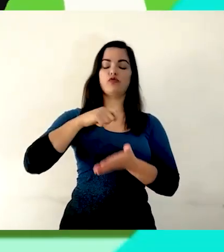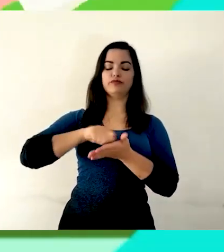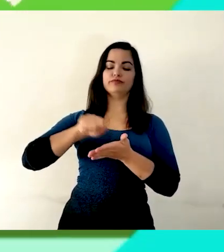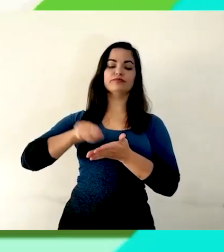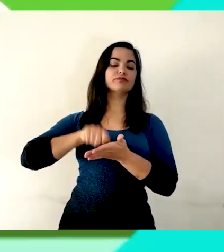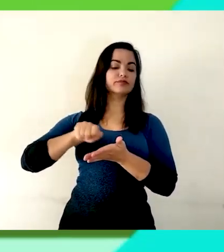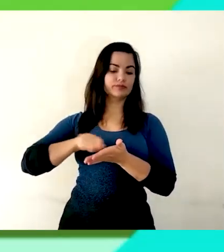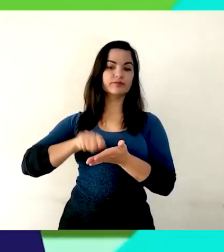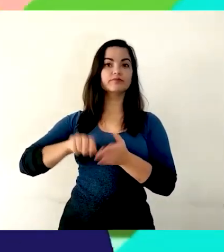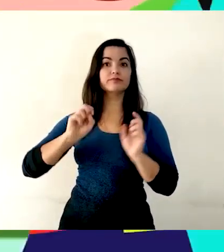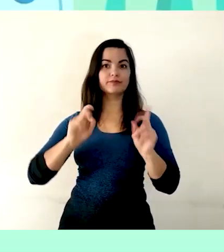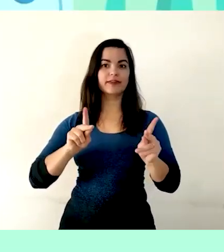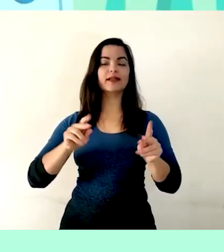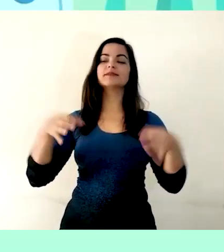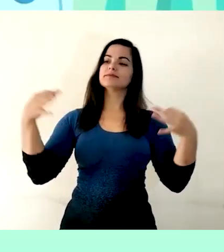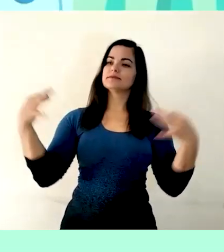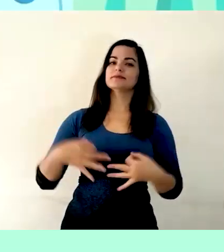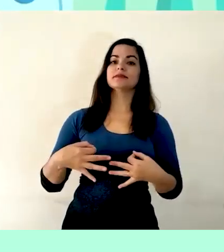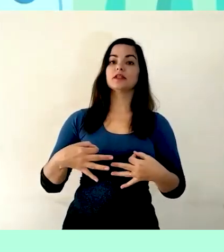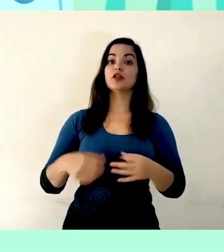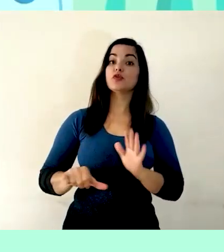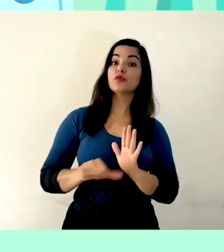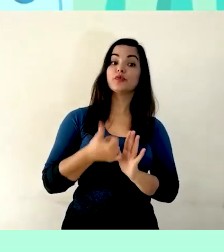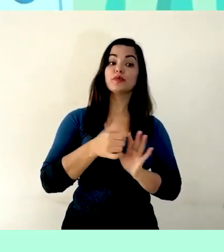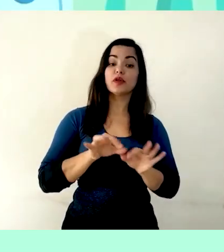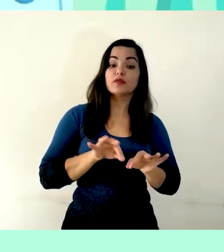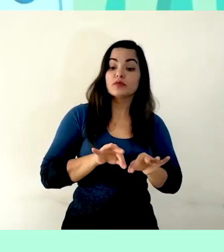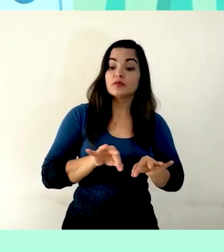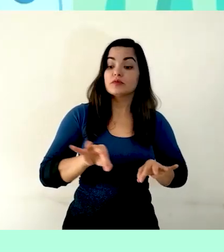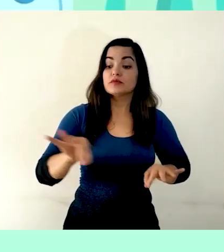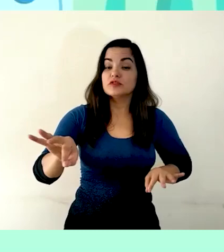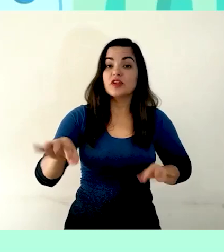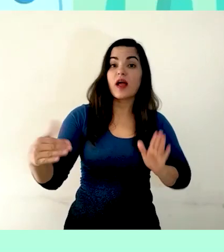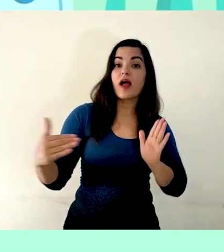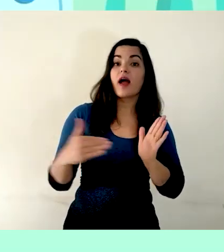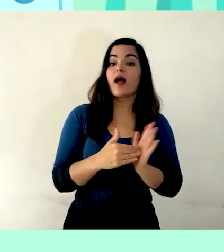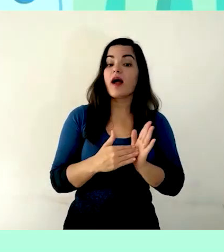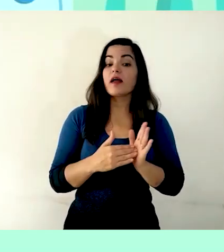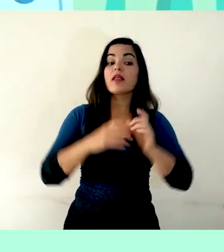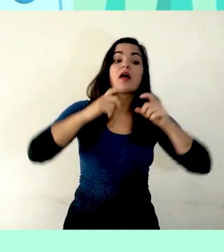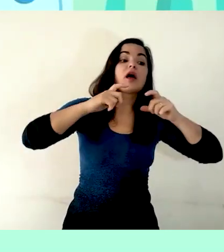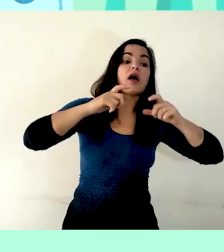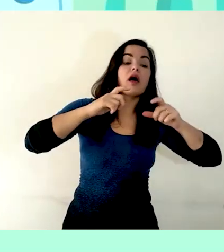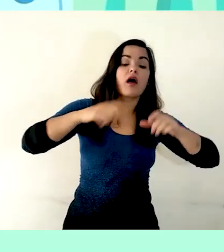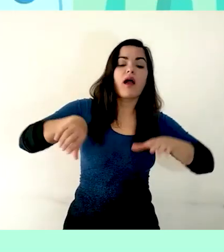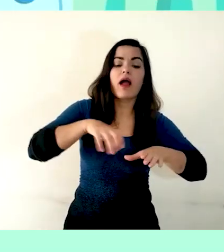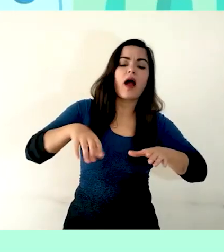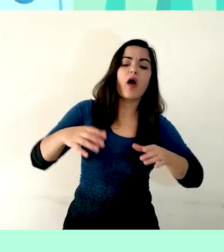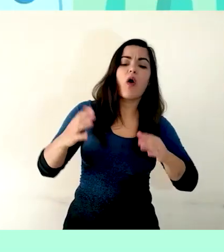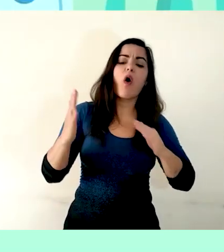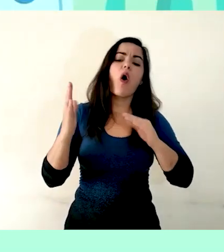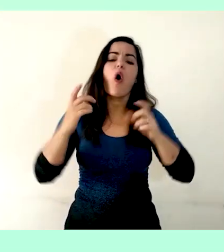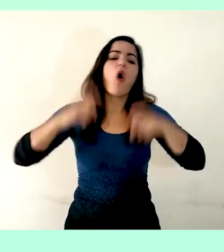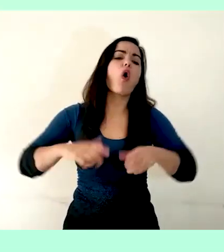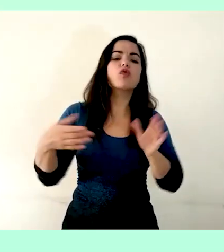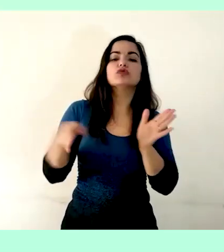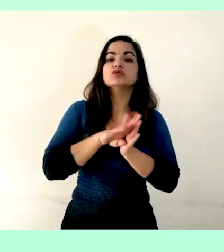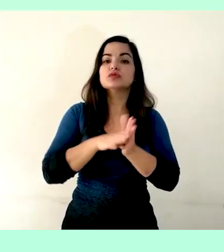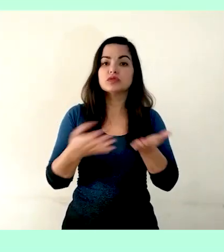as anotações. Certo, primeiro vamos medir até onde o carro chega quando está deslizando no